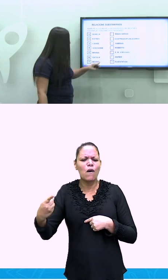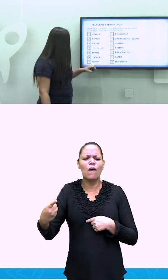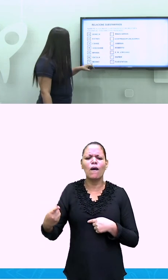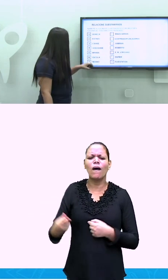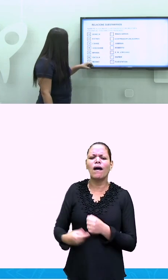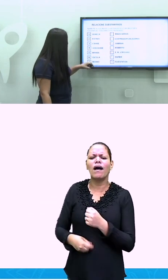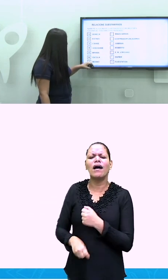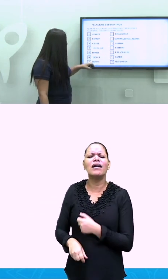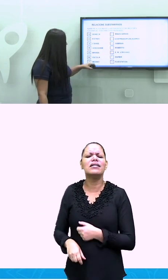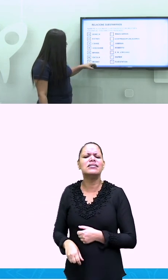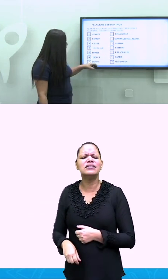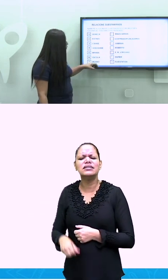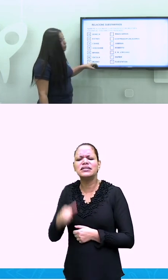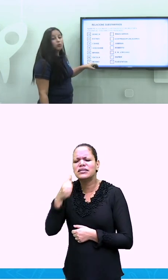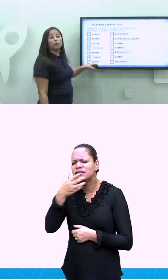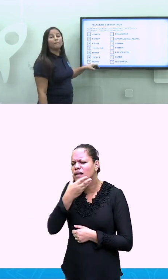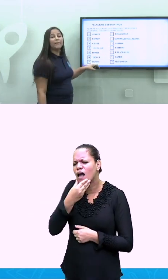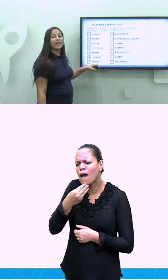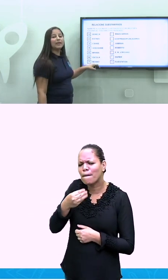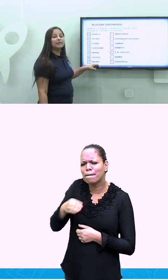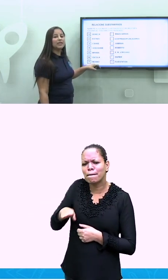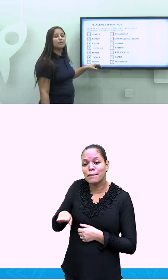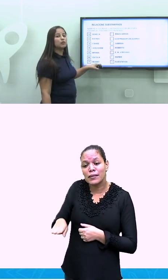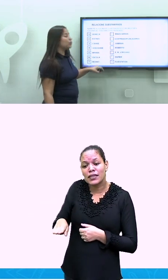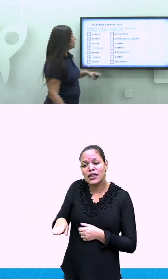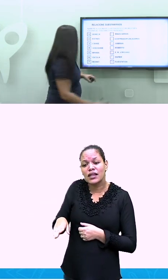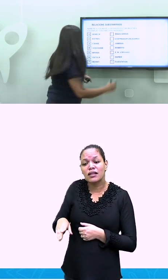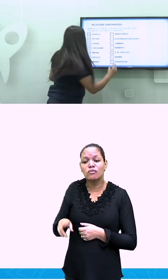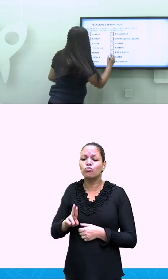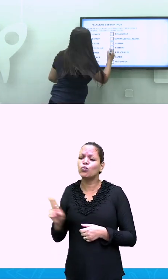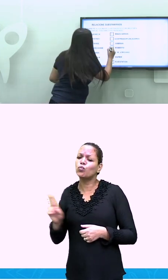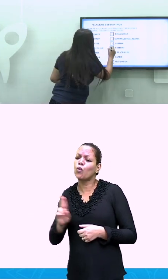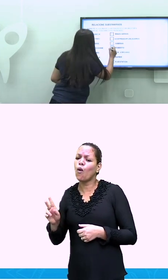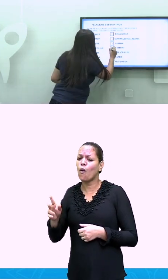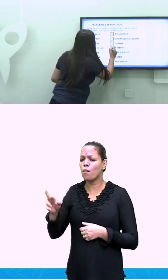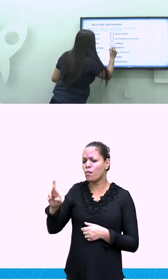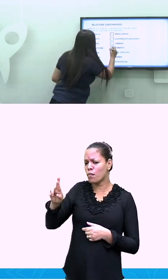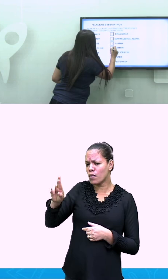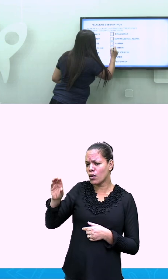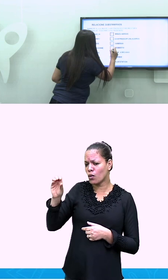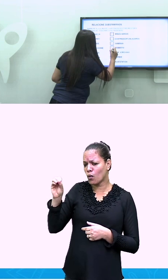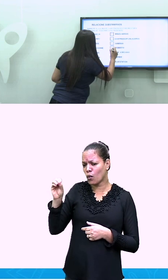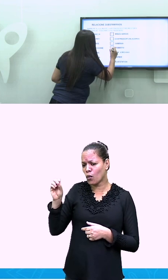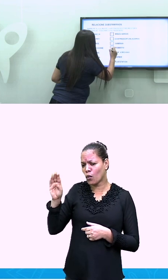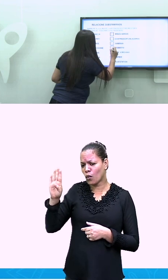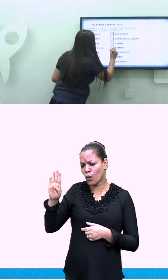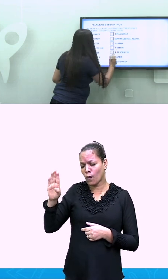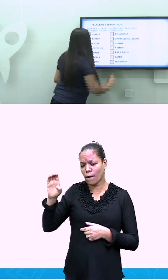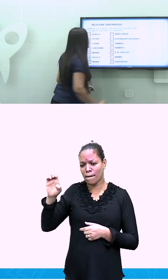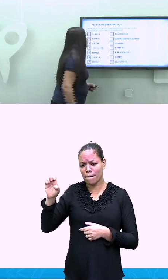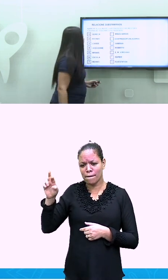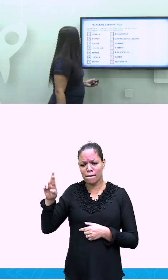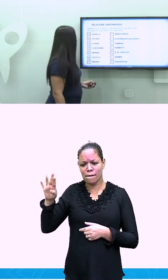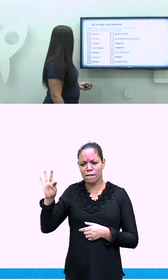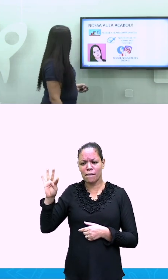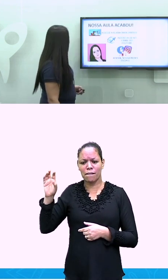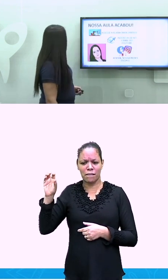próprio do substantivo comum, menino. Então, aqui fechando, o número